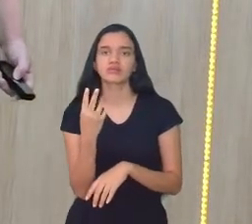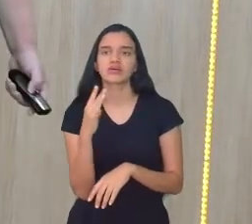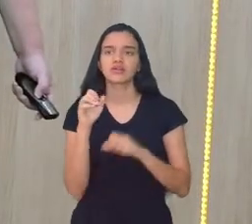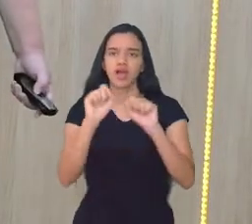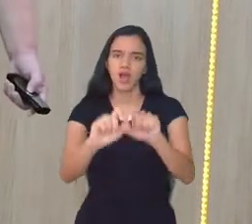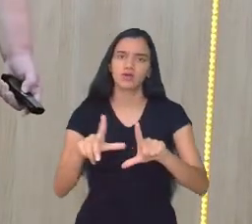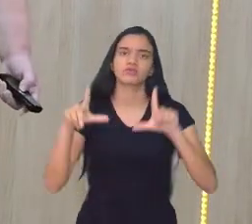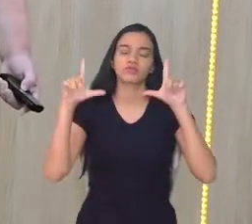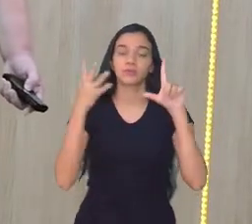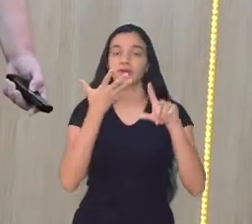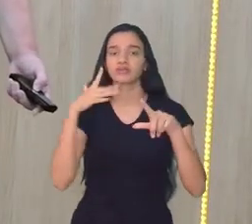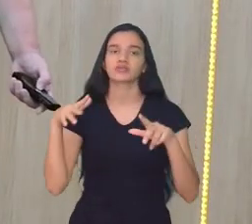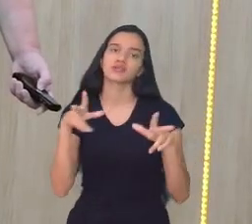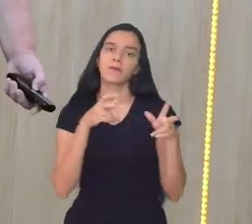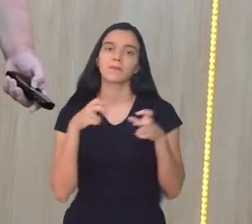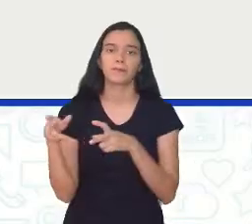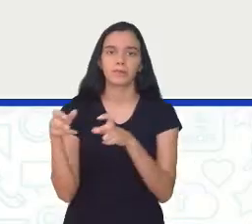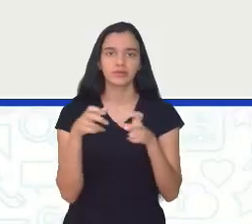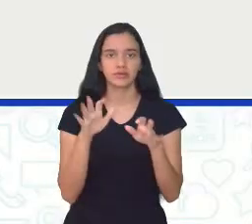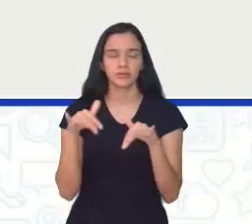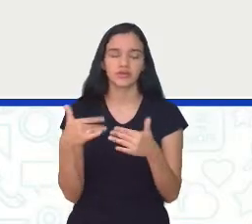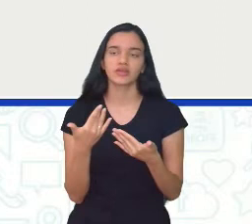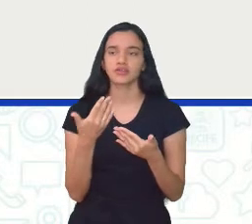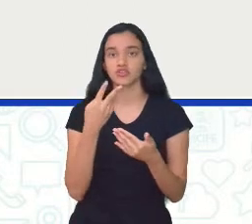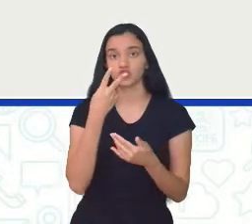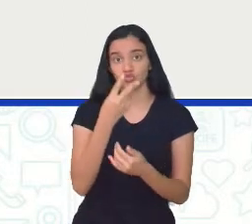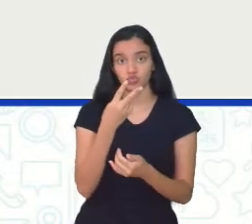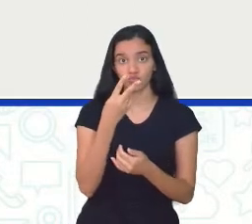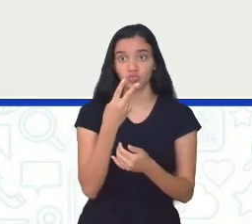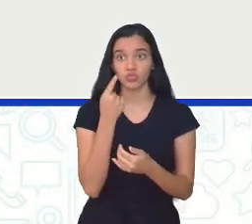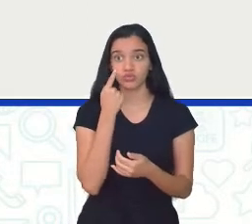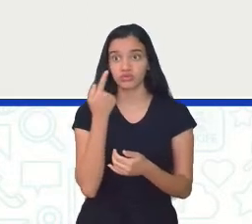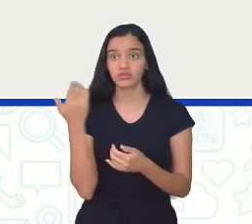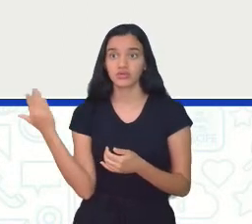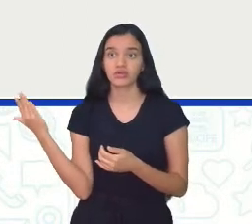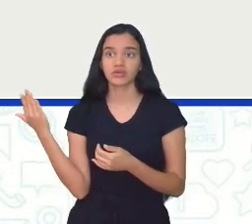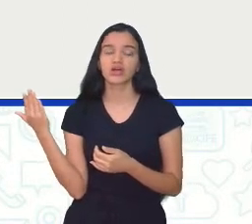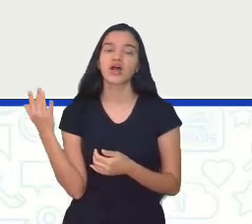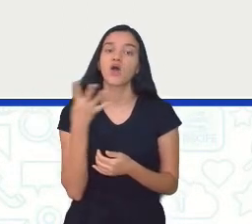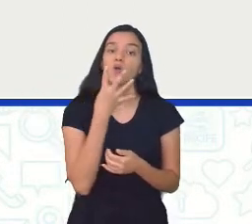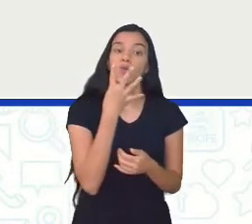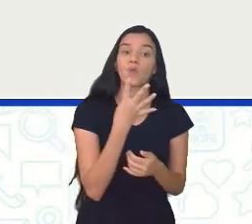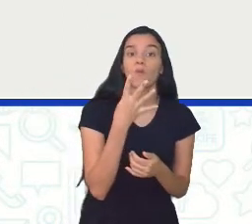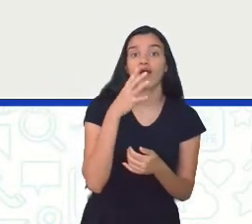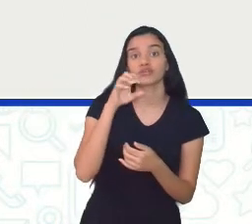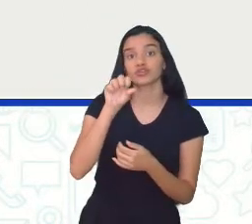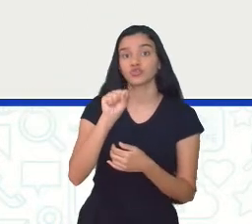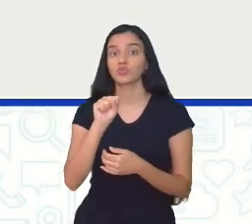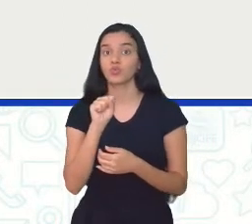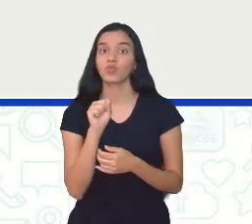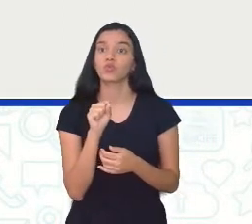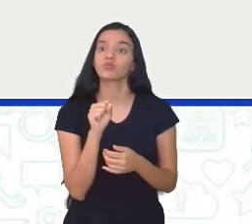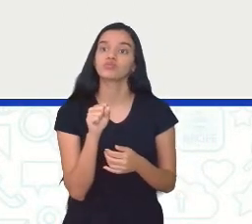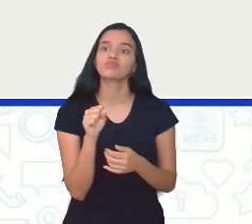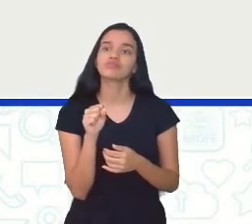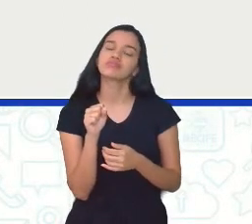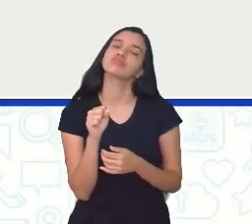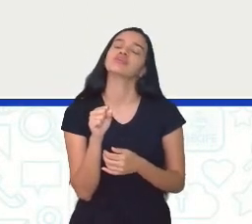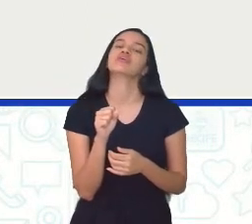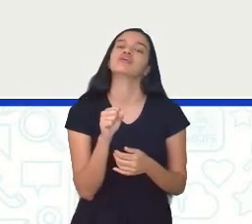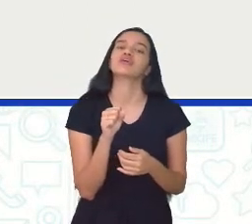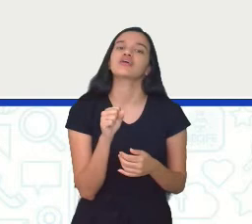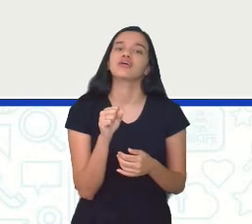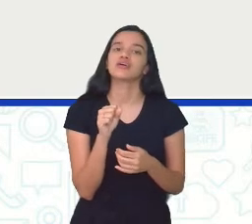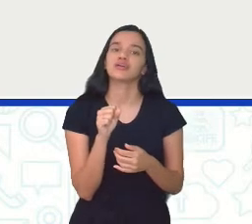um zoom aí para os meninos verem. E duas, está lá embaixo ali, eu marquei já o 4 e o 8. Aonde vai a vírgula? A